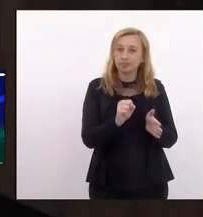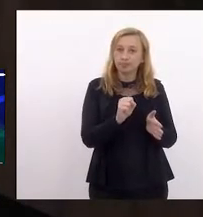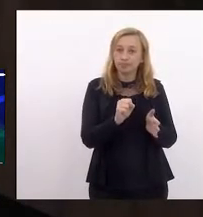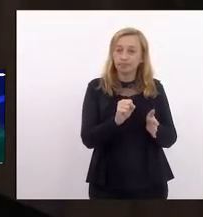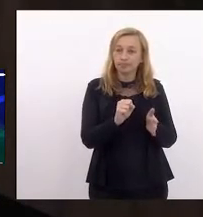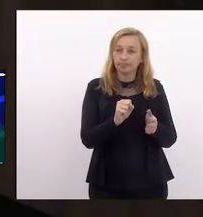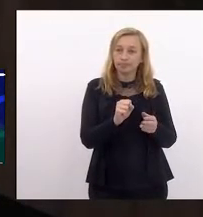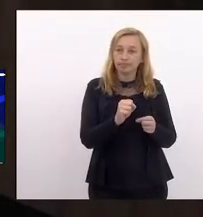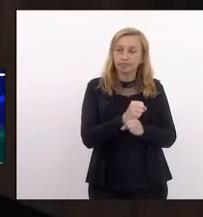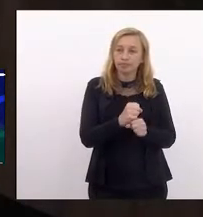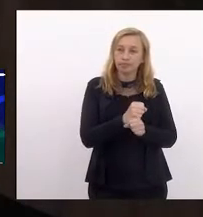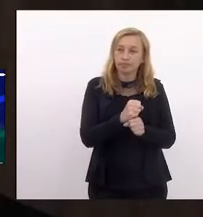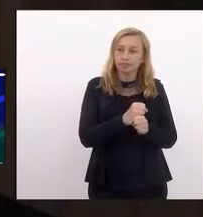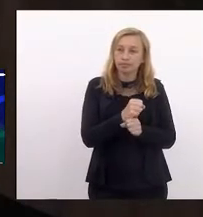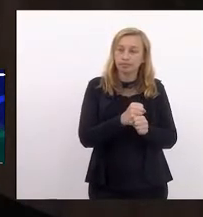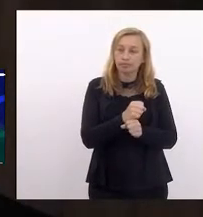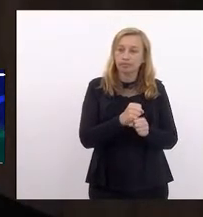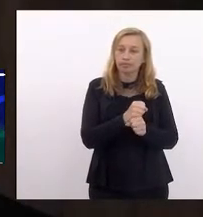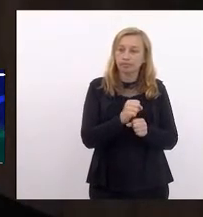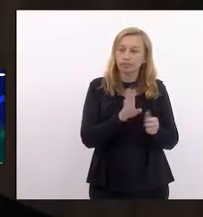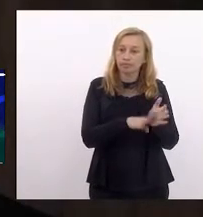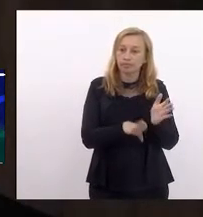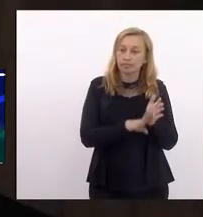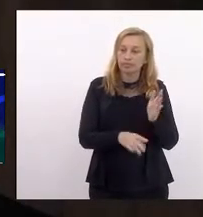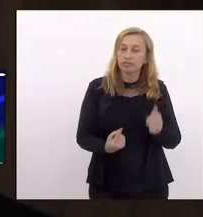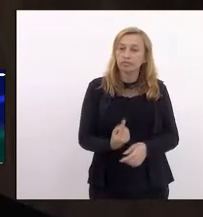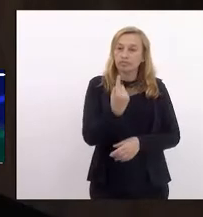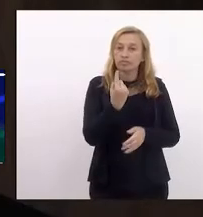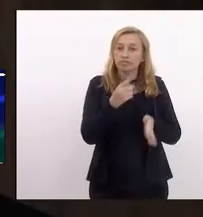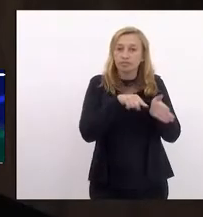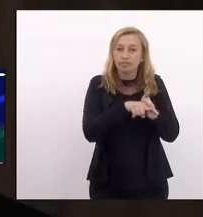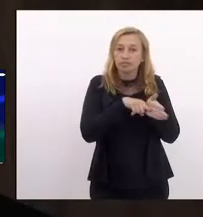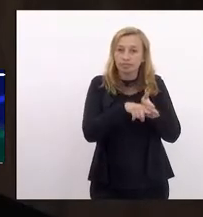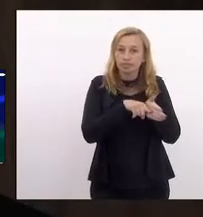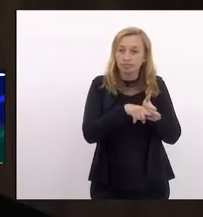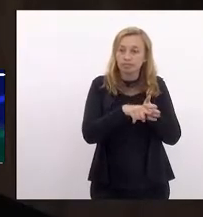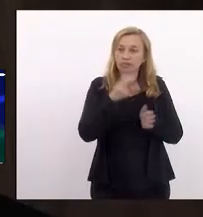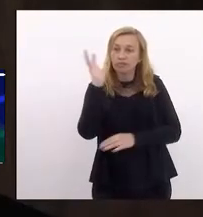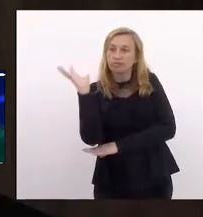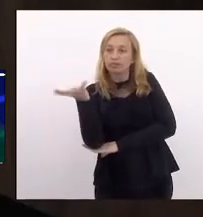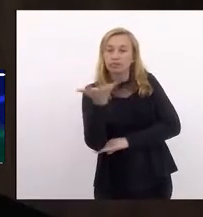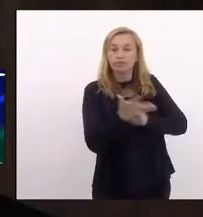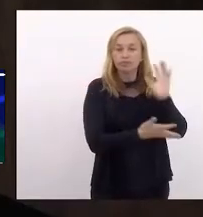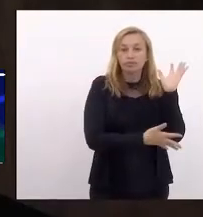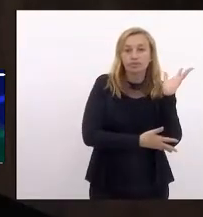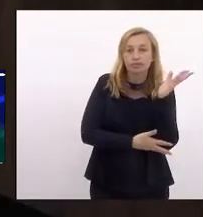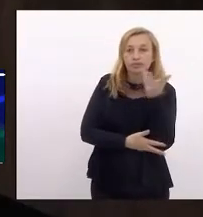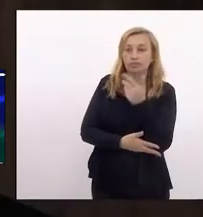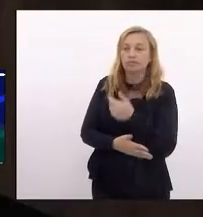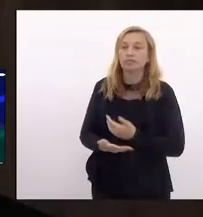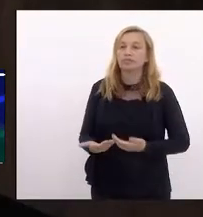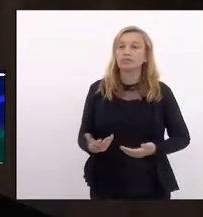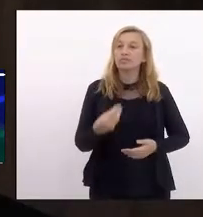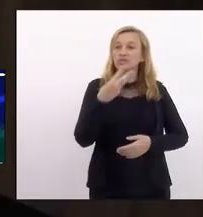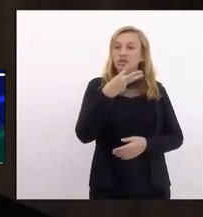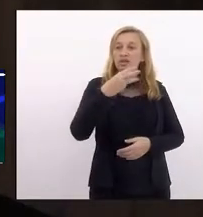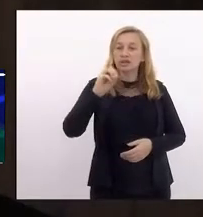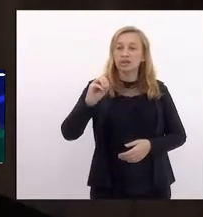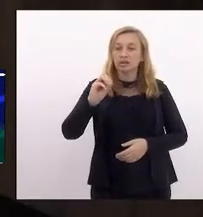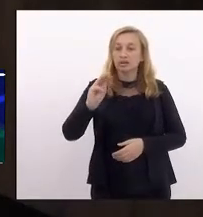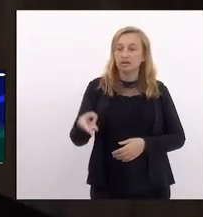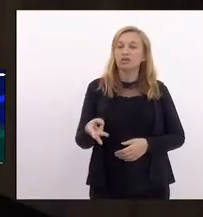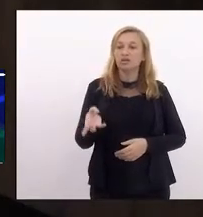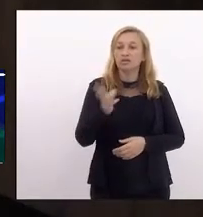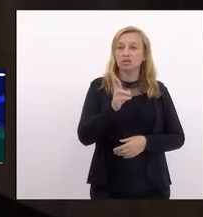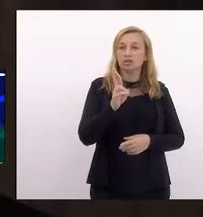por ano para ser gasto única e exclusivamente na fiscalização ambiental apresentará algum como 300